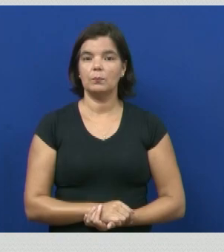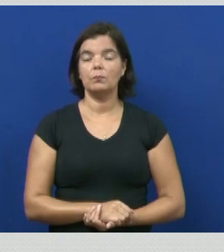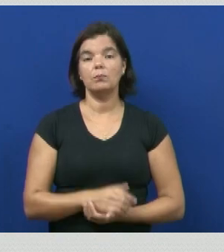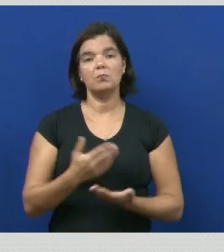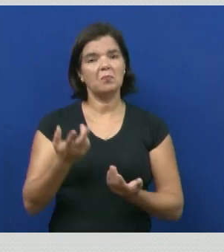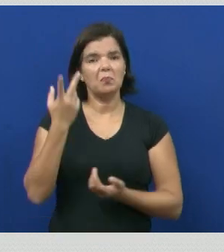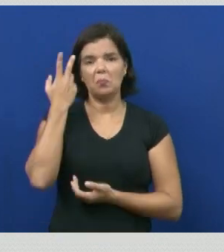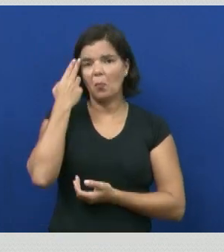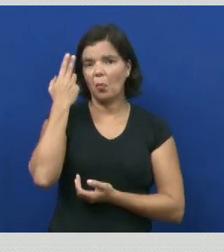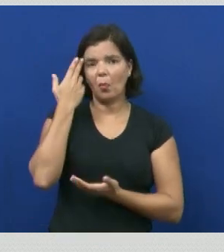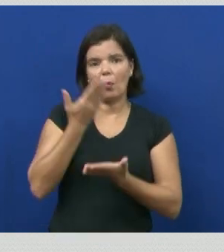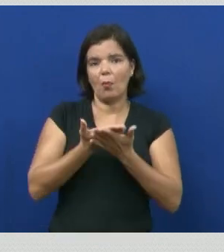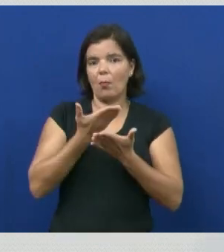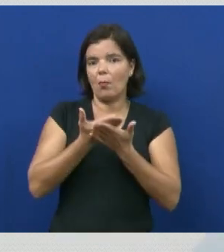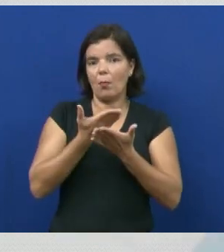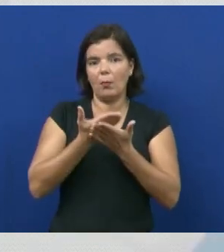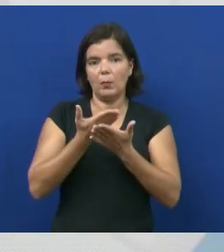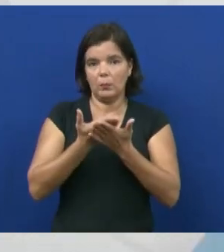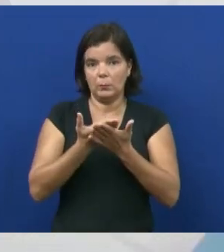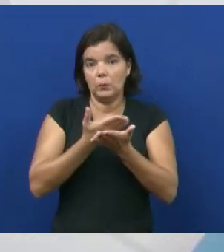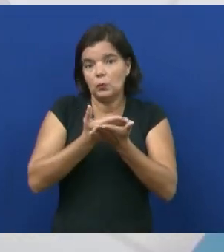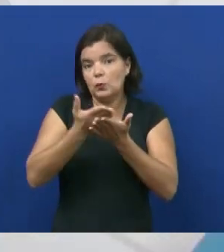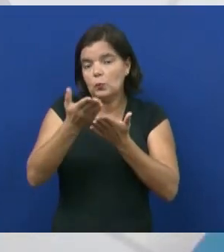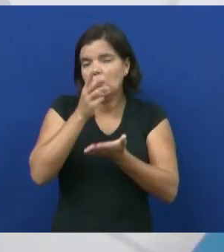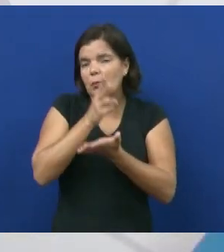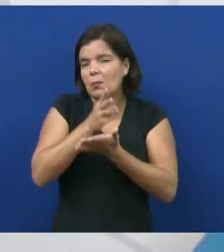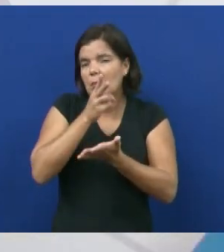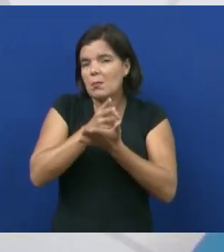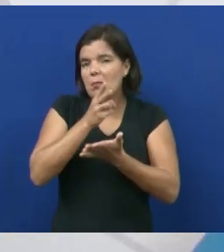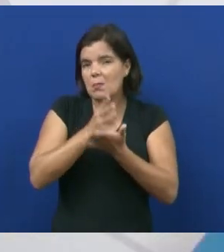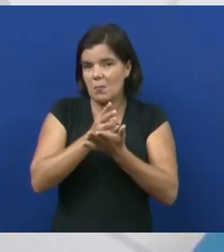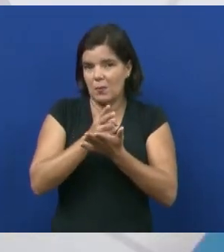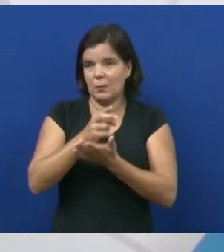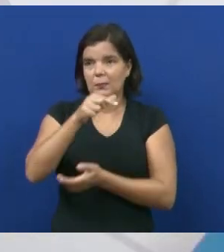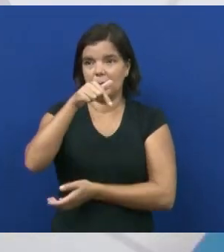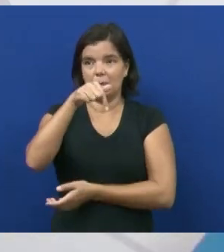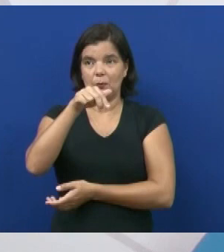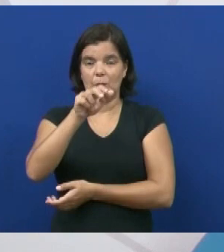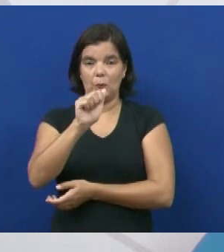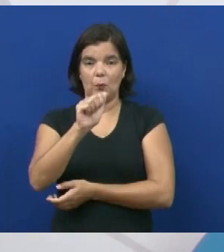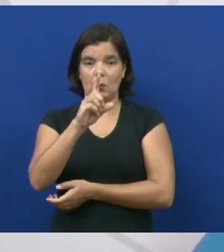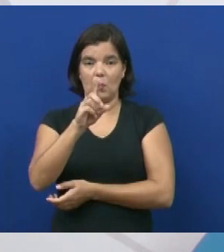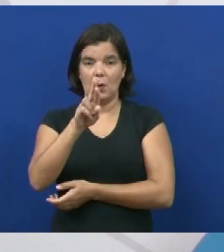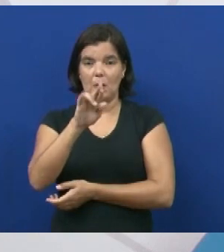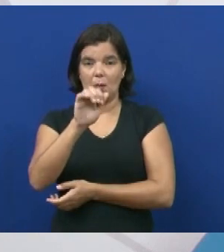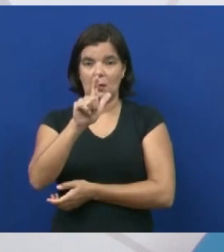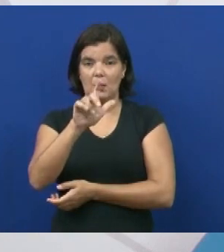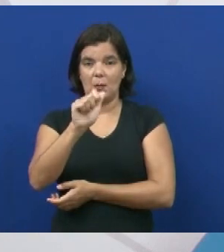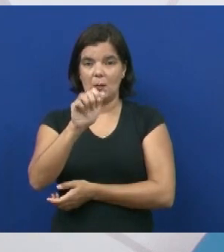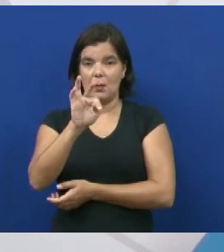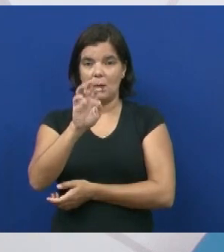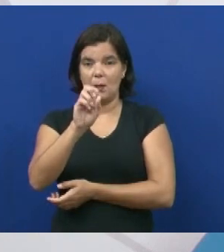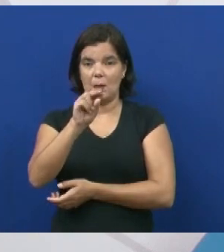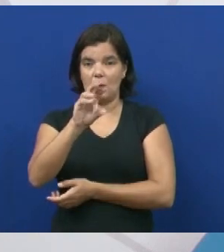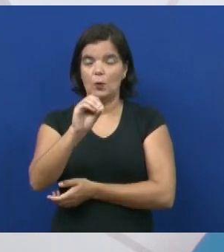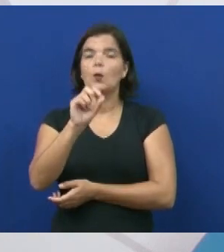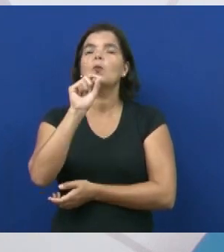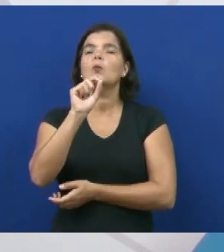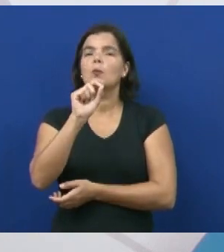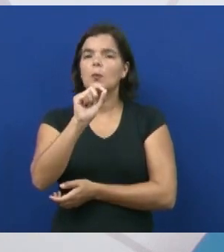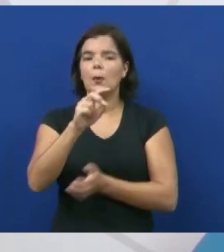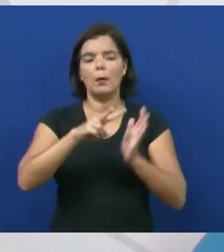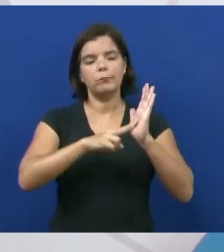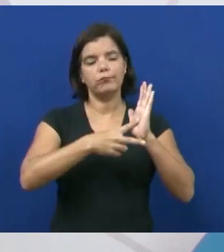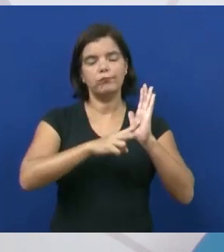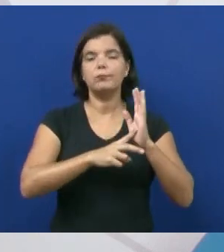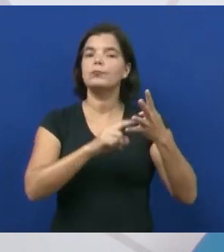É comum a gente estudar, inicialmente, sempre a parte de quadriláteros. Então, o que é um quadrilátero, né? É um polígono que tem